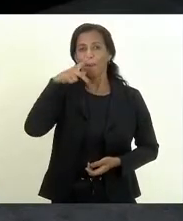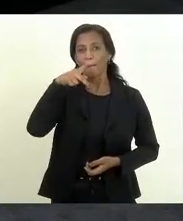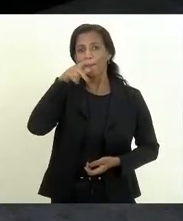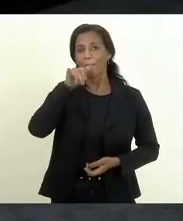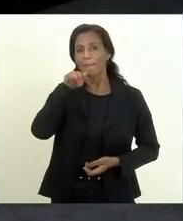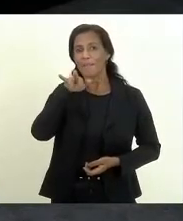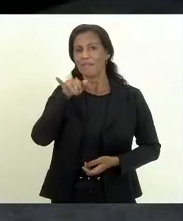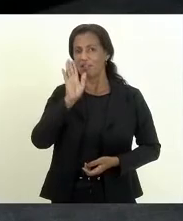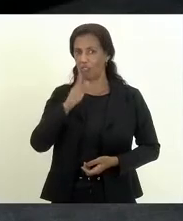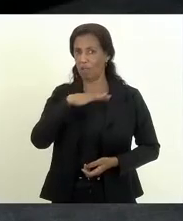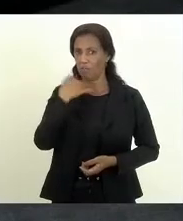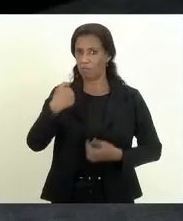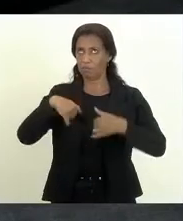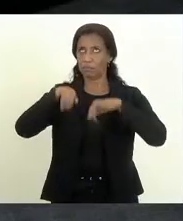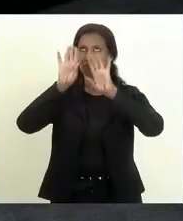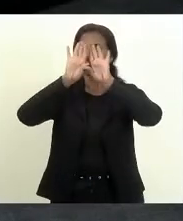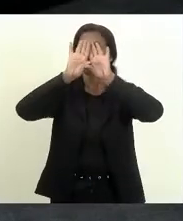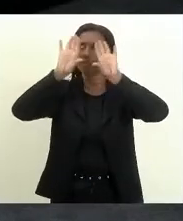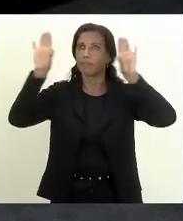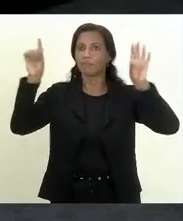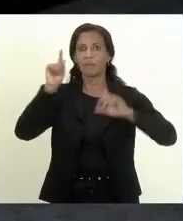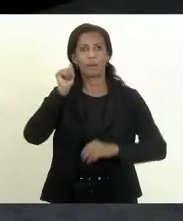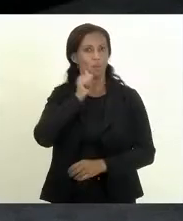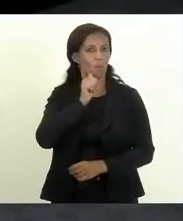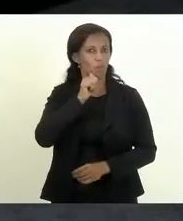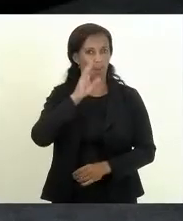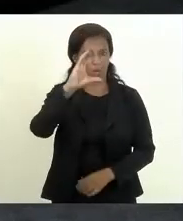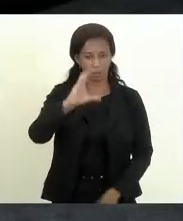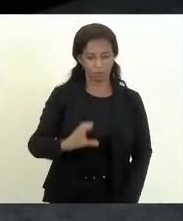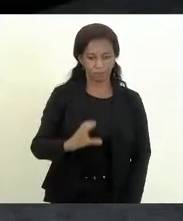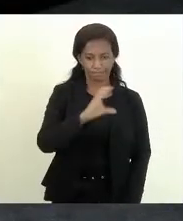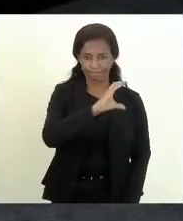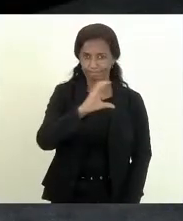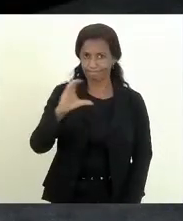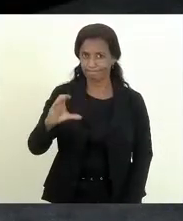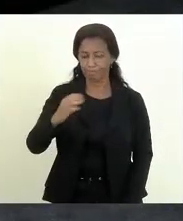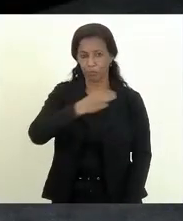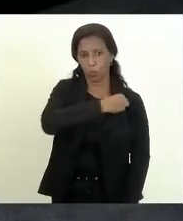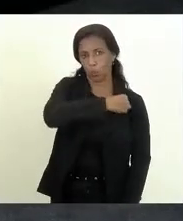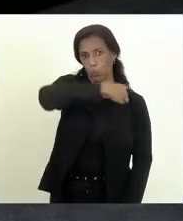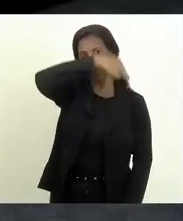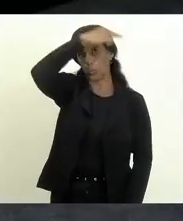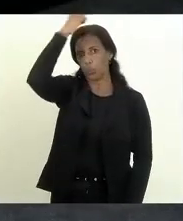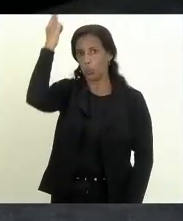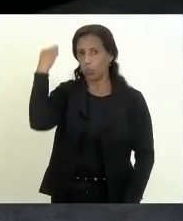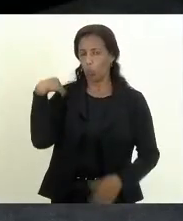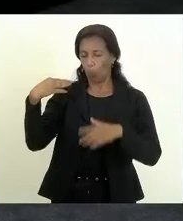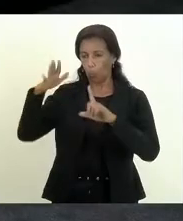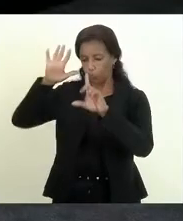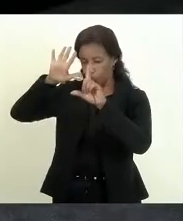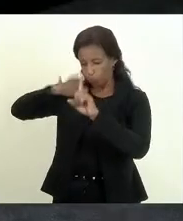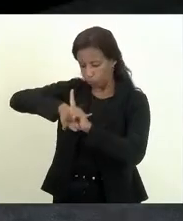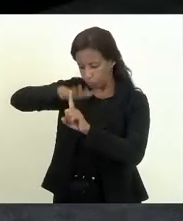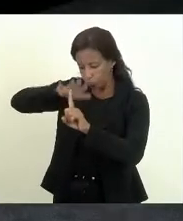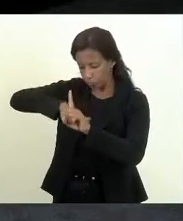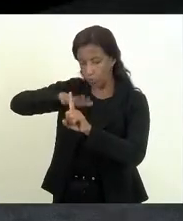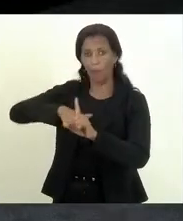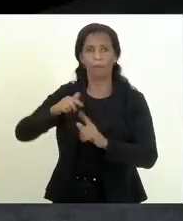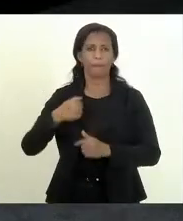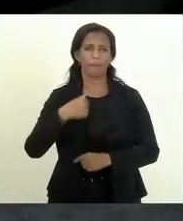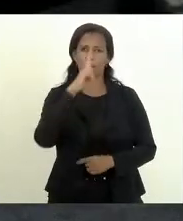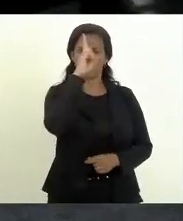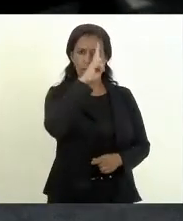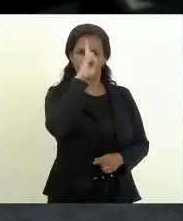céu, era uma mulher católica, devota de Nossa Senhora, mas eu me lembro, deputado